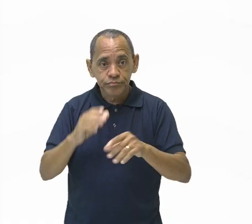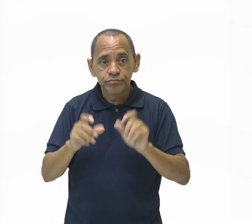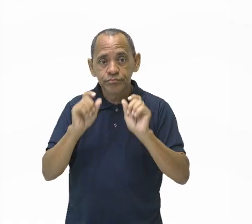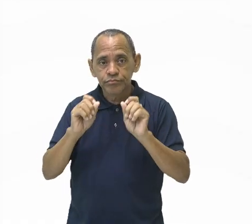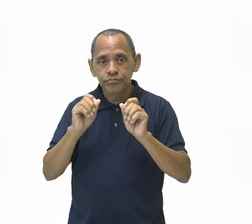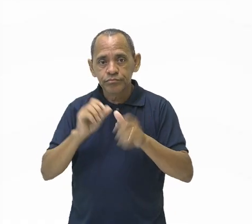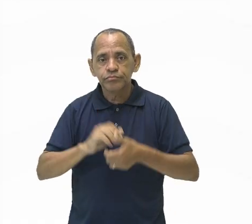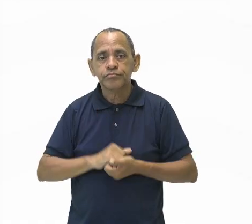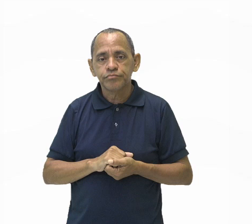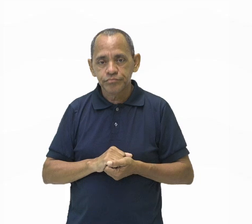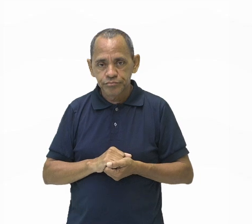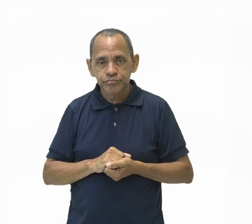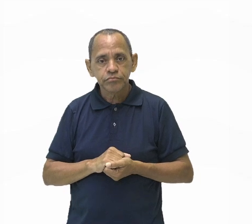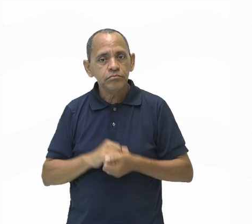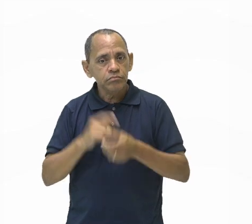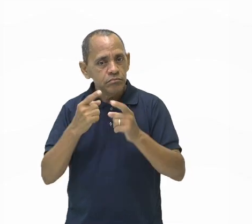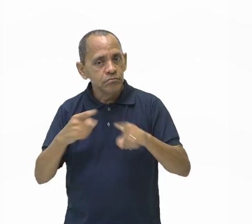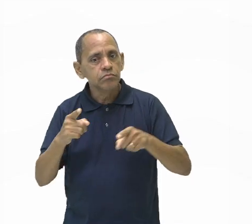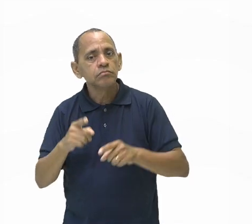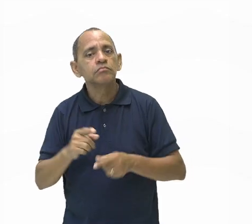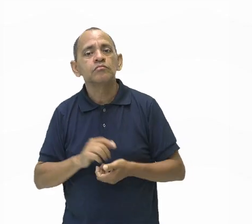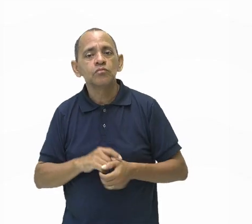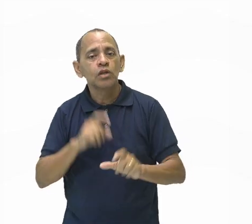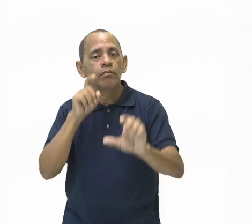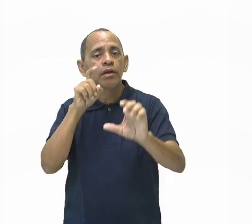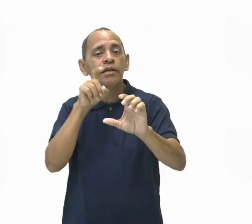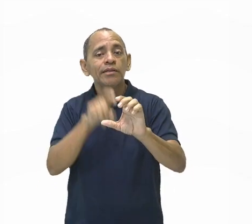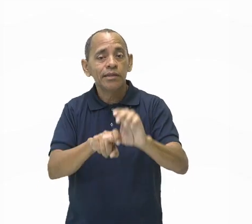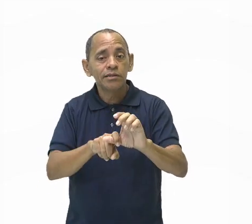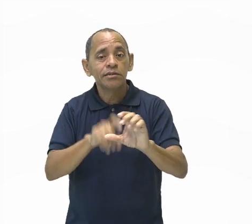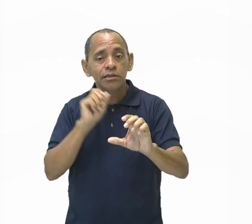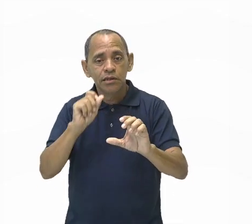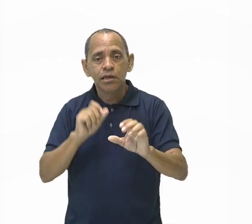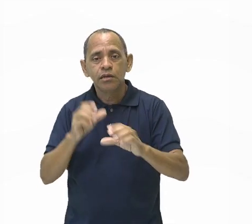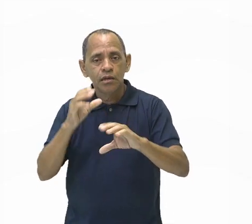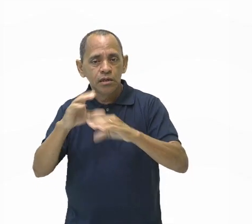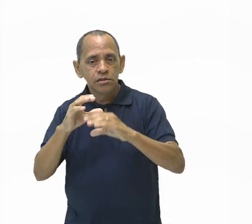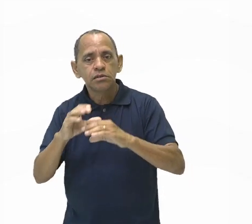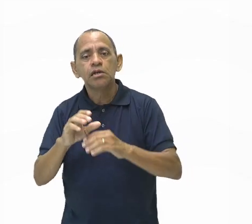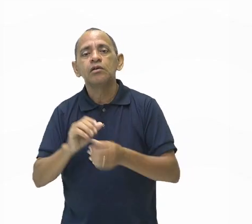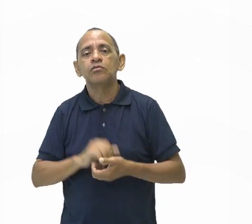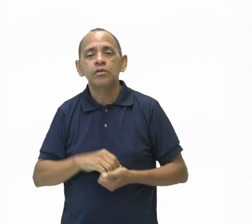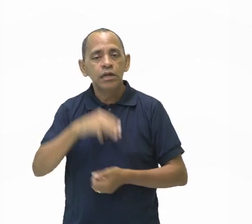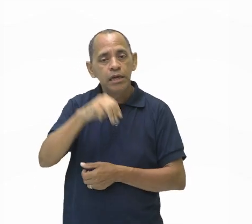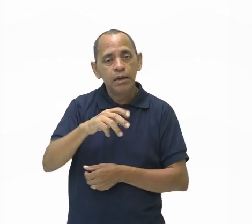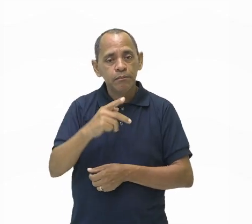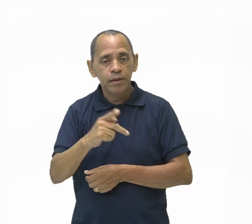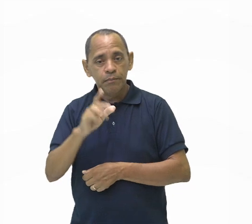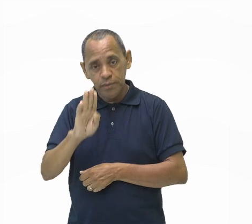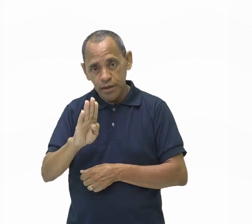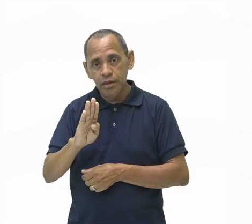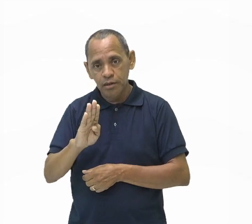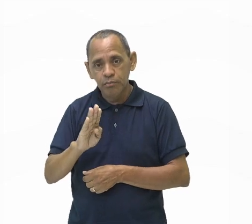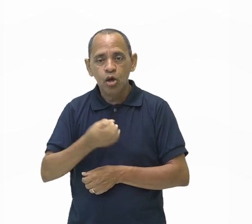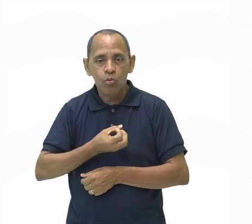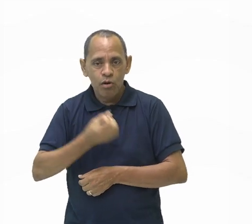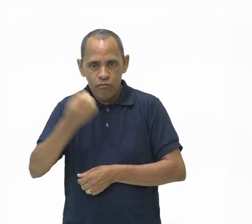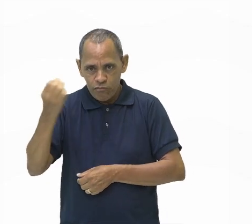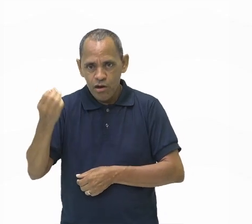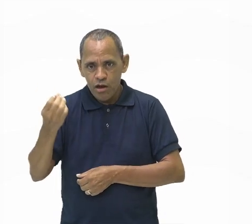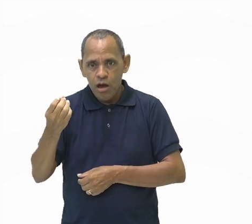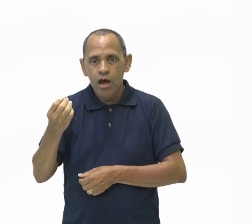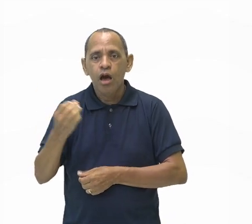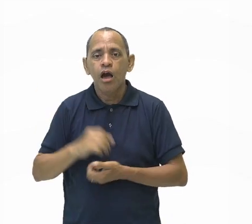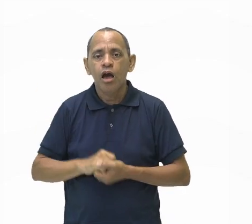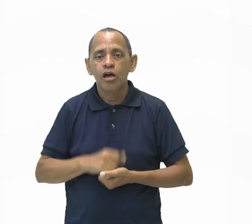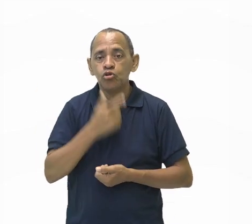O gênero musical a qual pertence, né, a canção. Então é uma música popular brasileira. Nós vimos aí essa Viagem Insólita de um Caboclo, essa música do